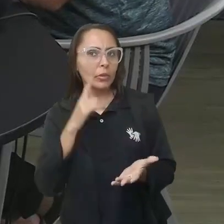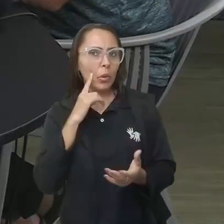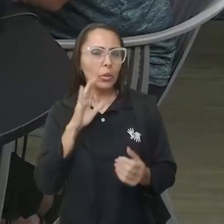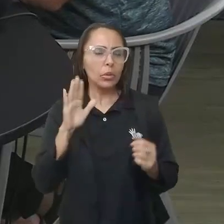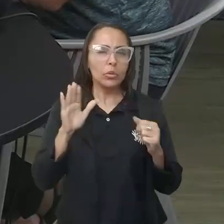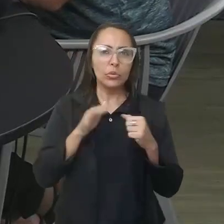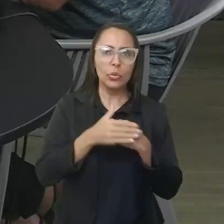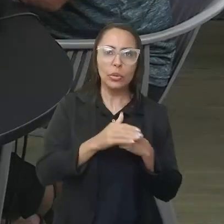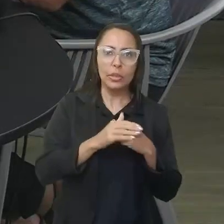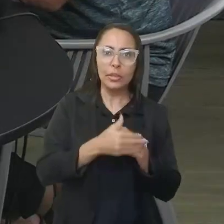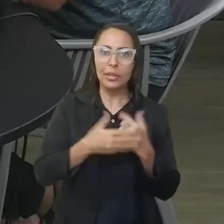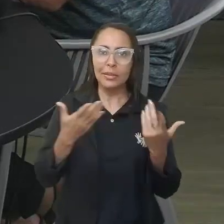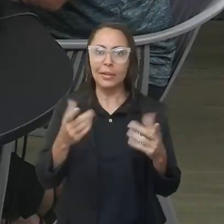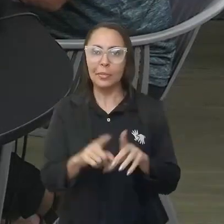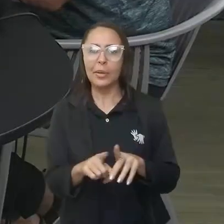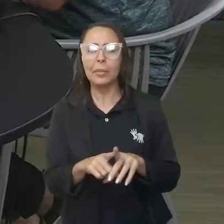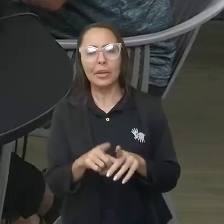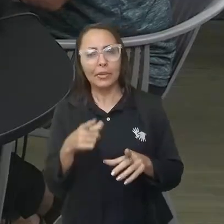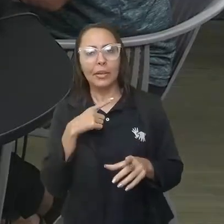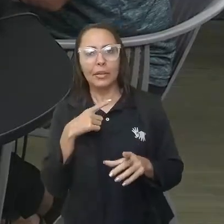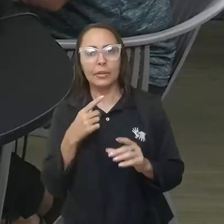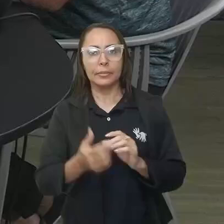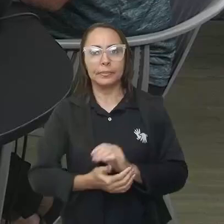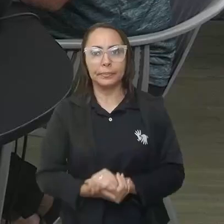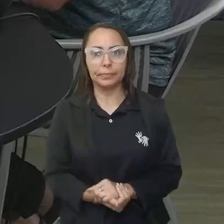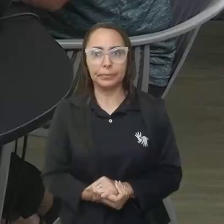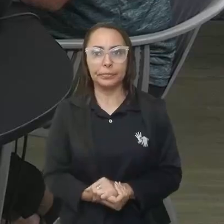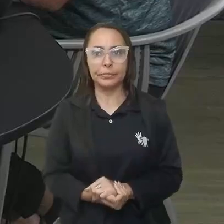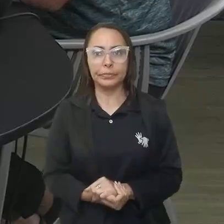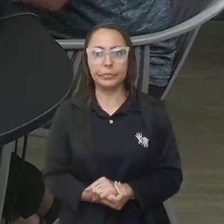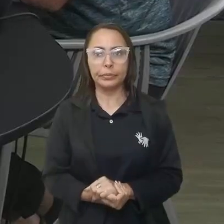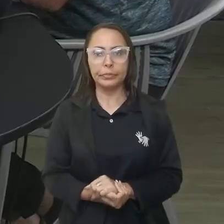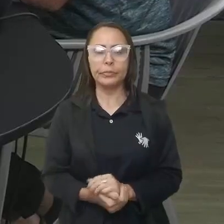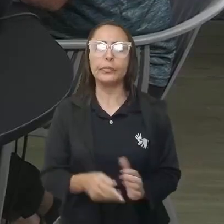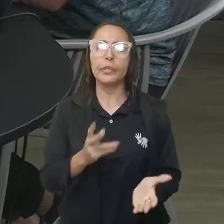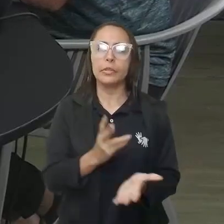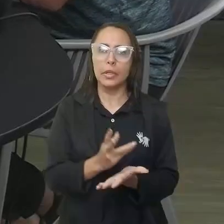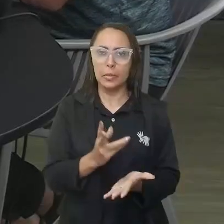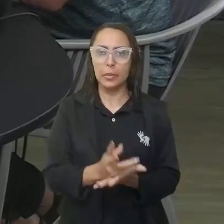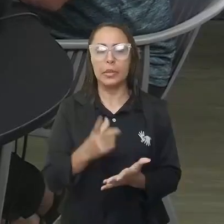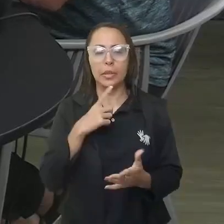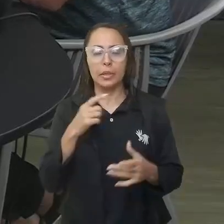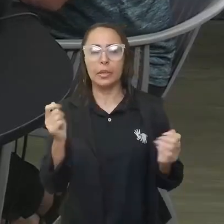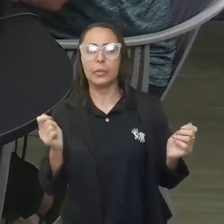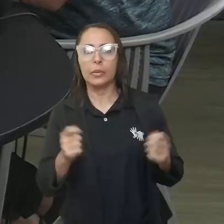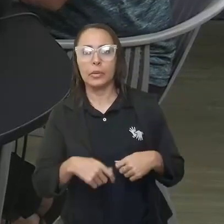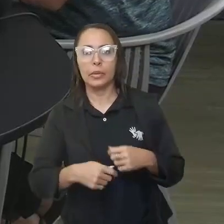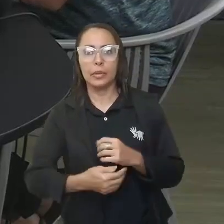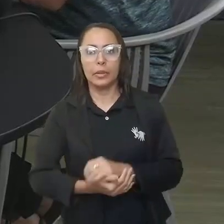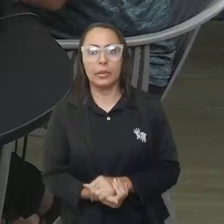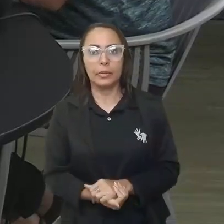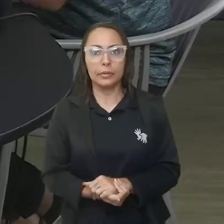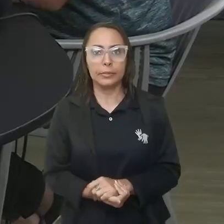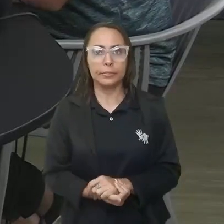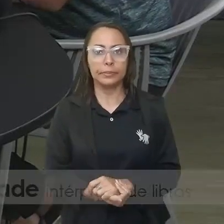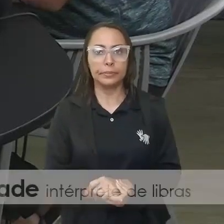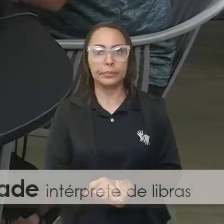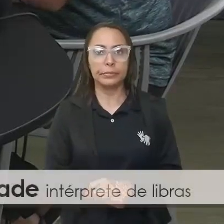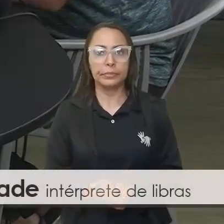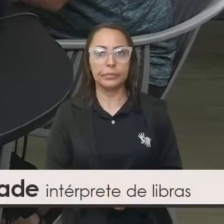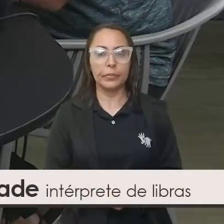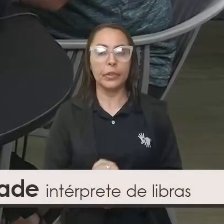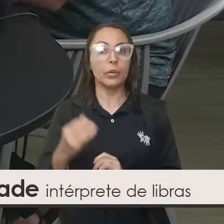que a gente pensa que não discute, mas tem, sabe? Então, sempre tem uma possibilidade. Sempre tem. Isso aí tem que ser muito